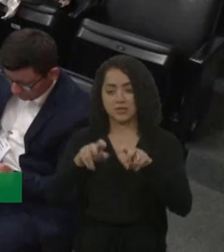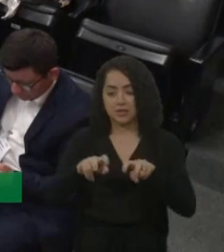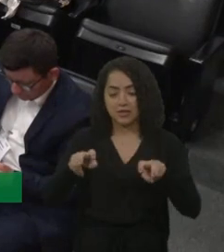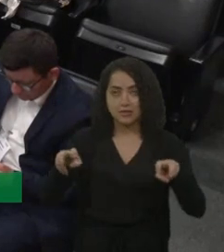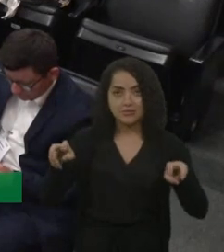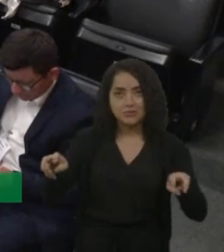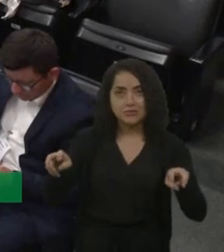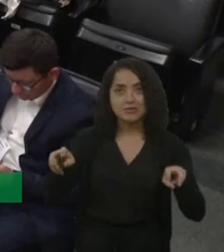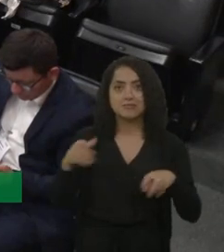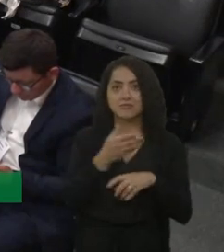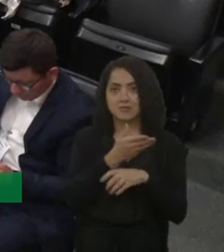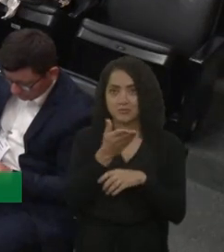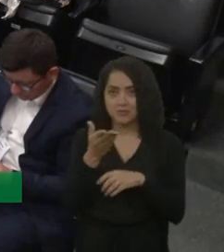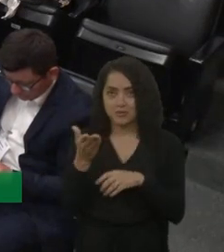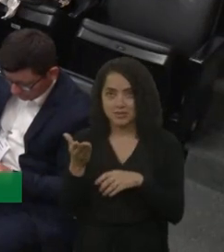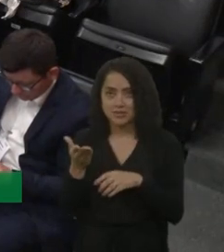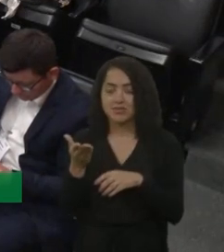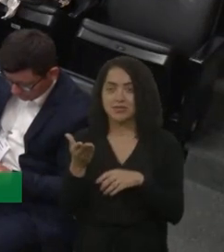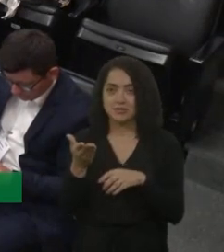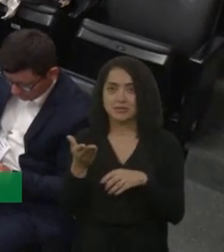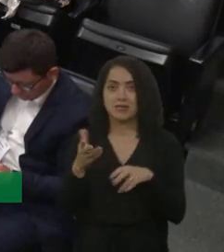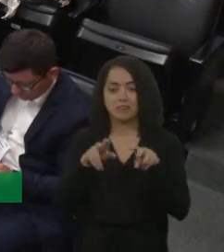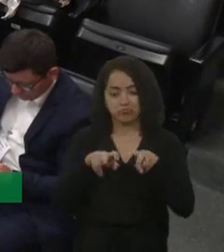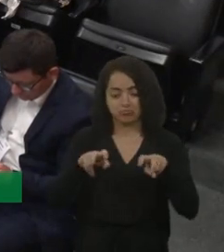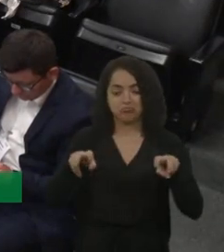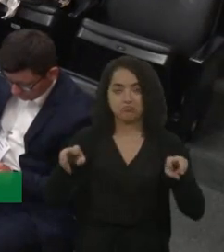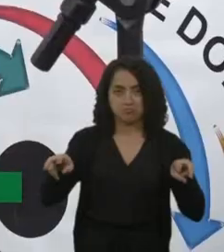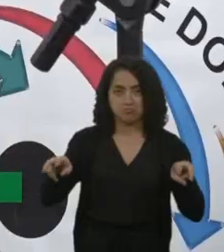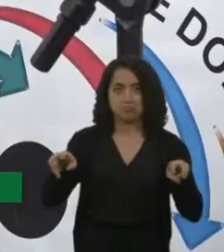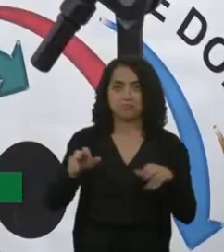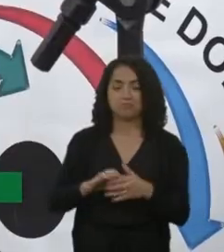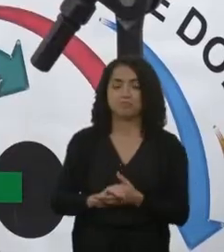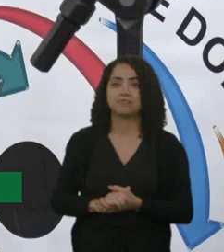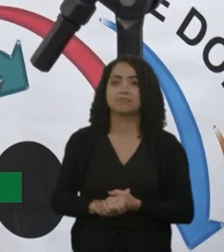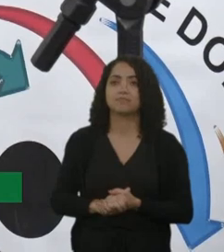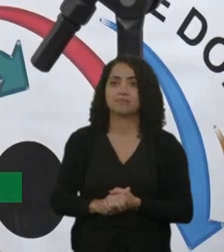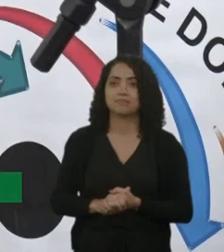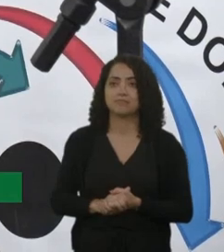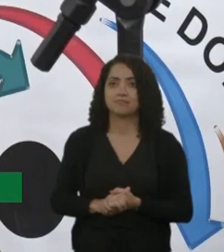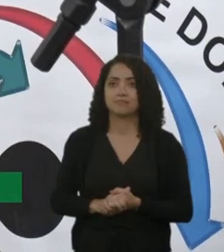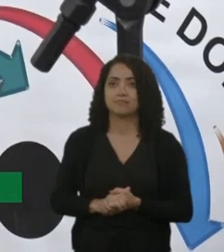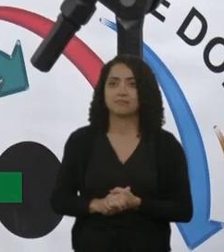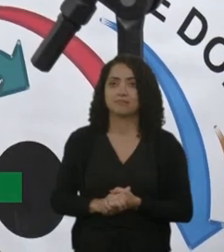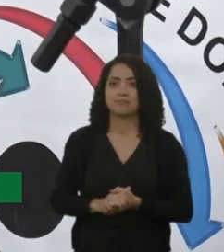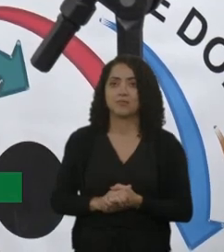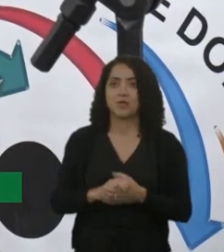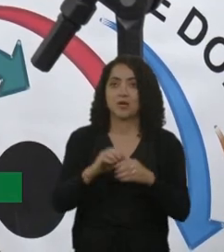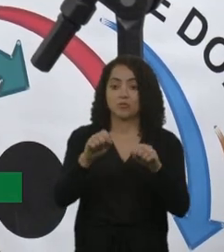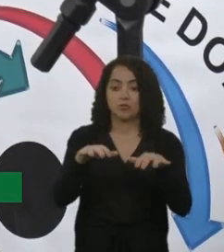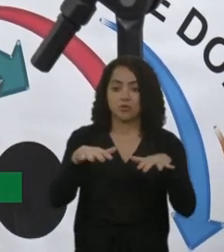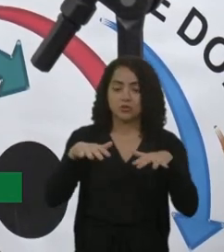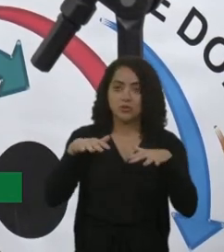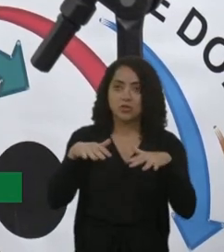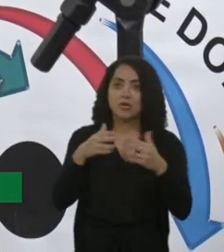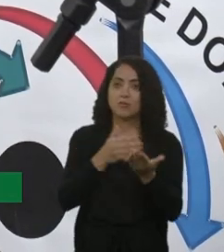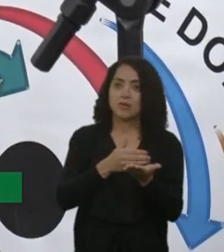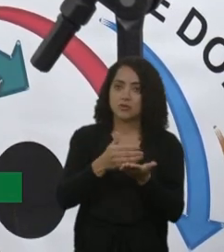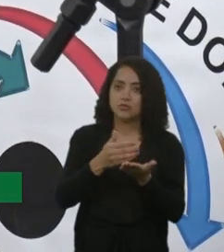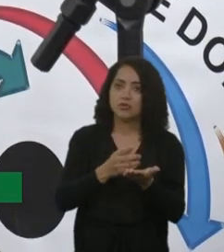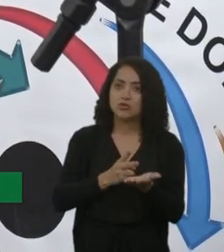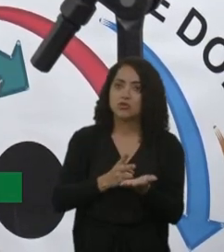e senhoras, podem ocupar seus lugares no auditório para darmos seguimento